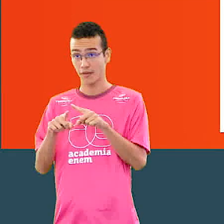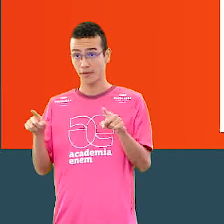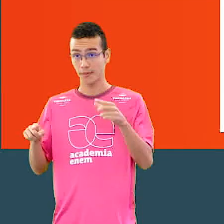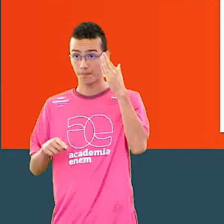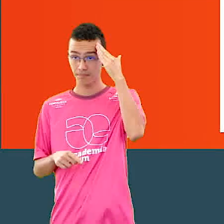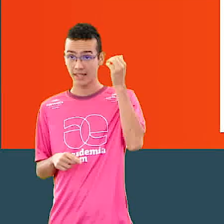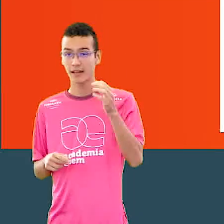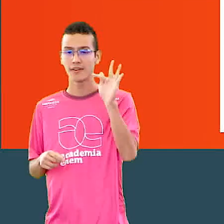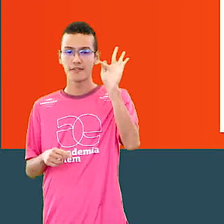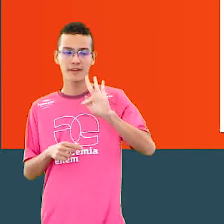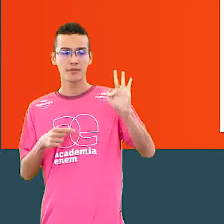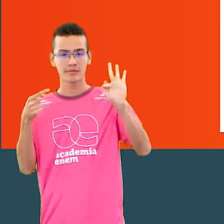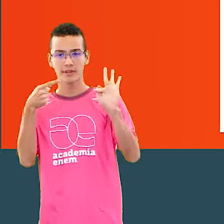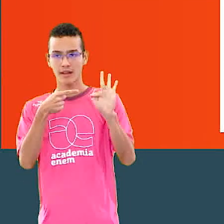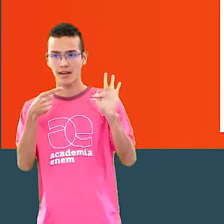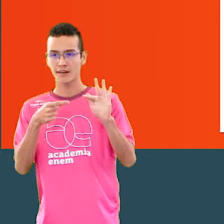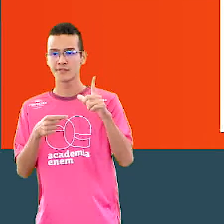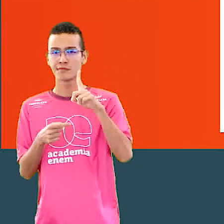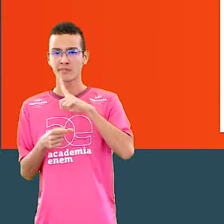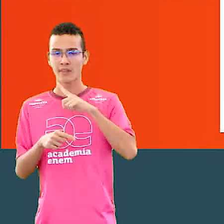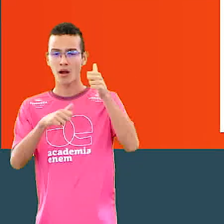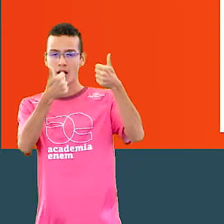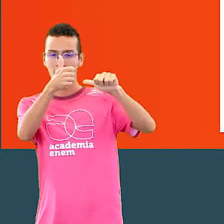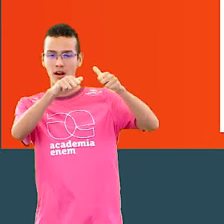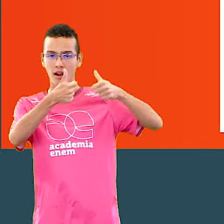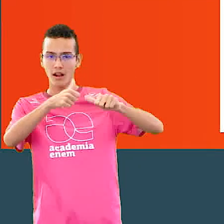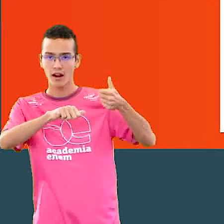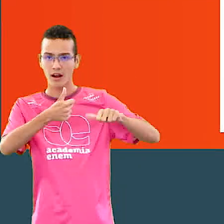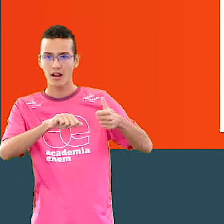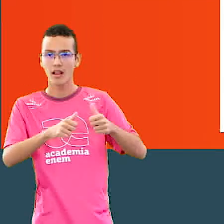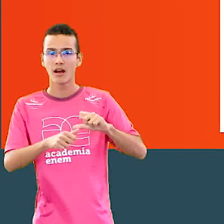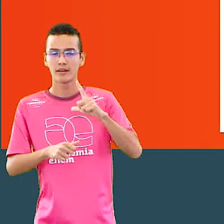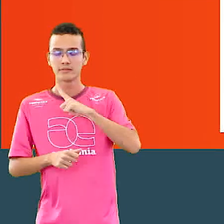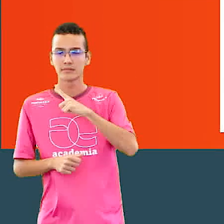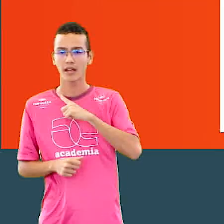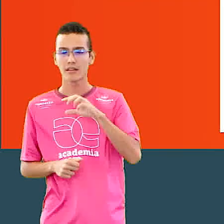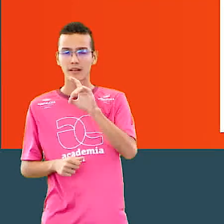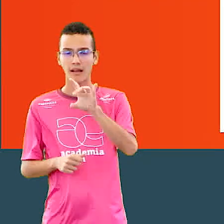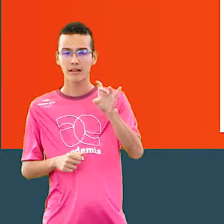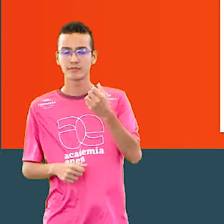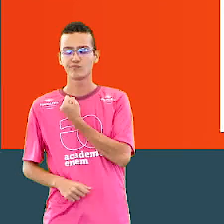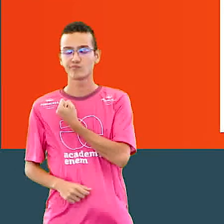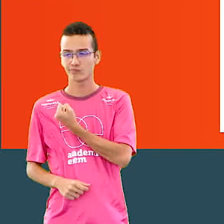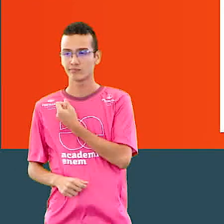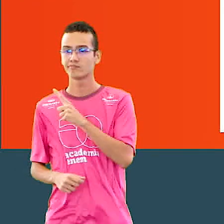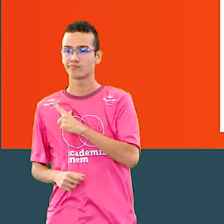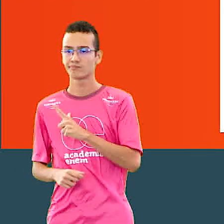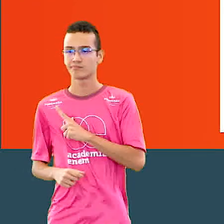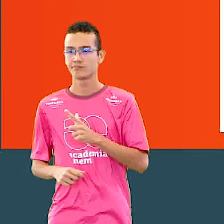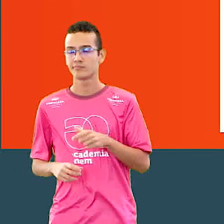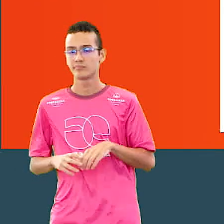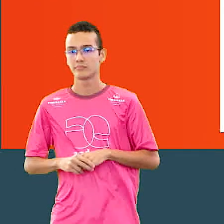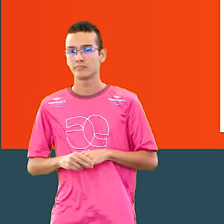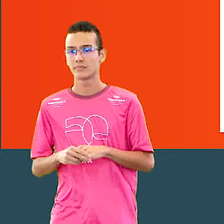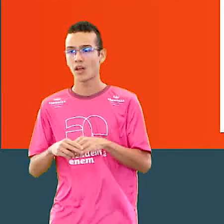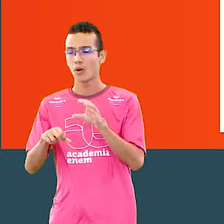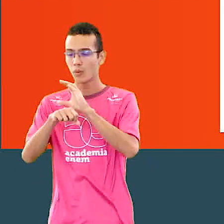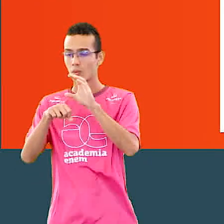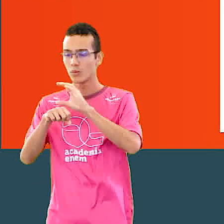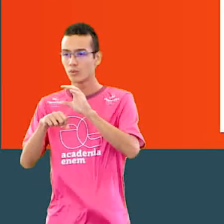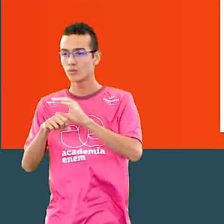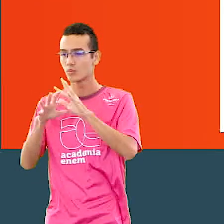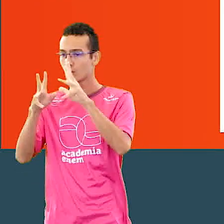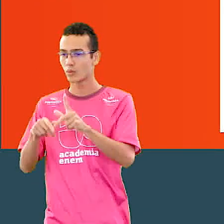são conceituadas, elas são avaliadas e tem uma nota. Cada faculdade, cada curso tem uma